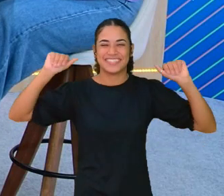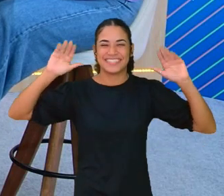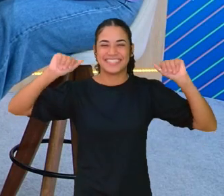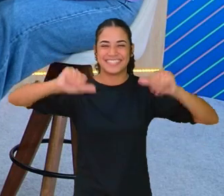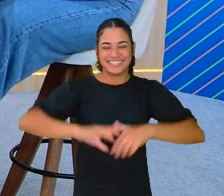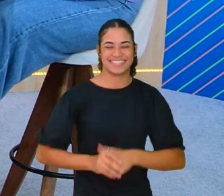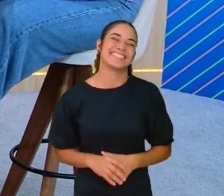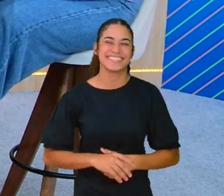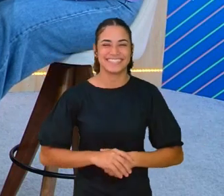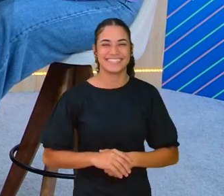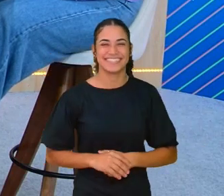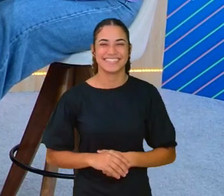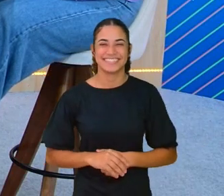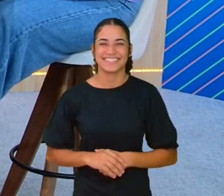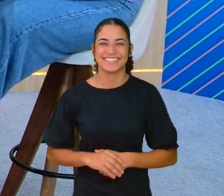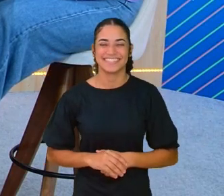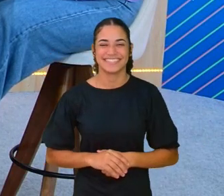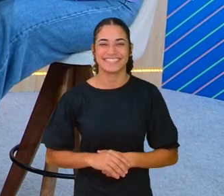tchau.